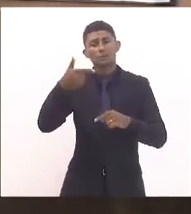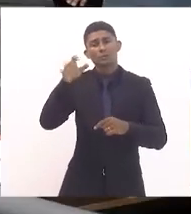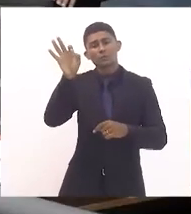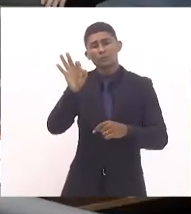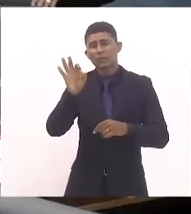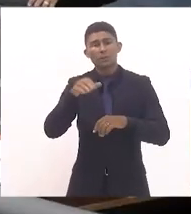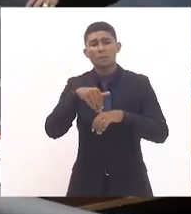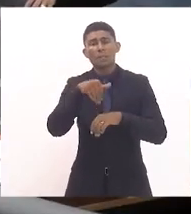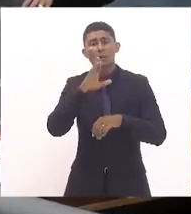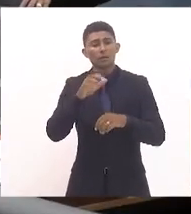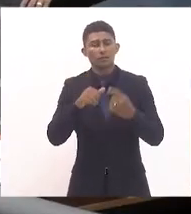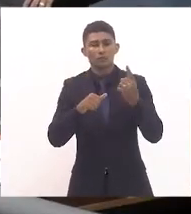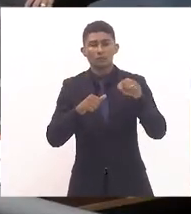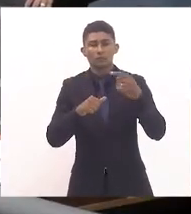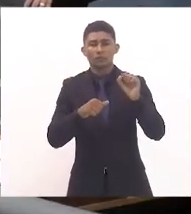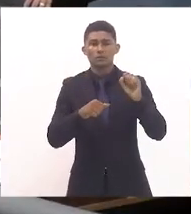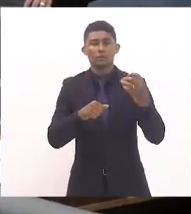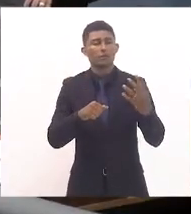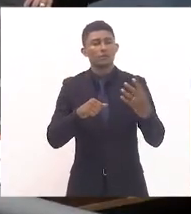avos.